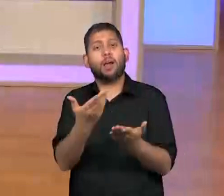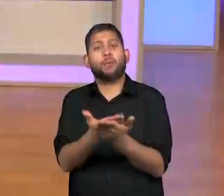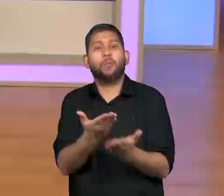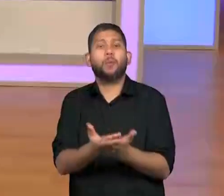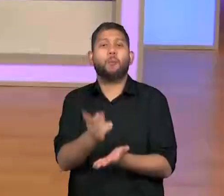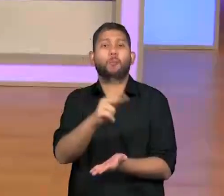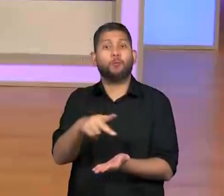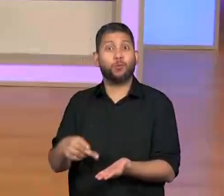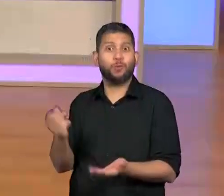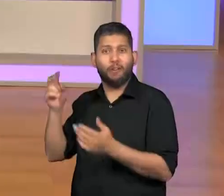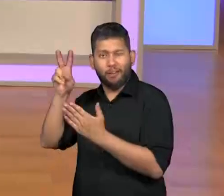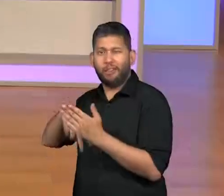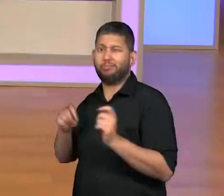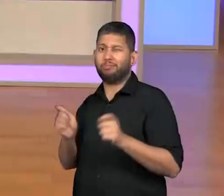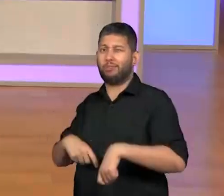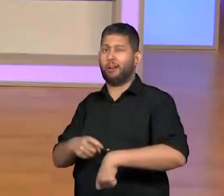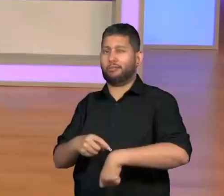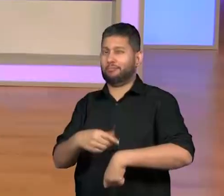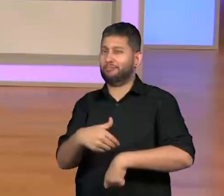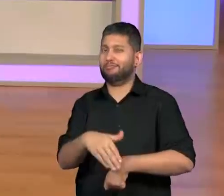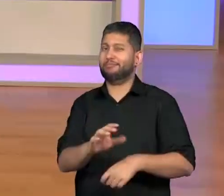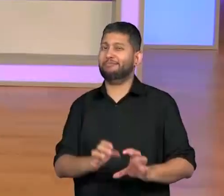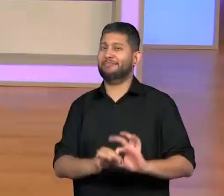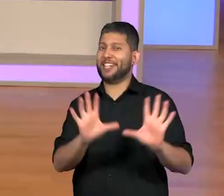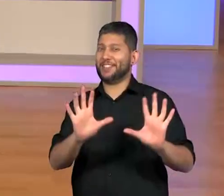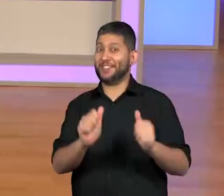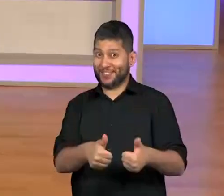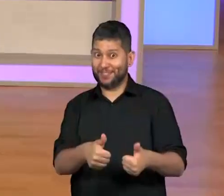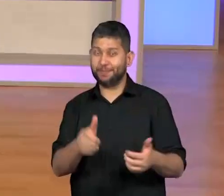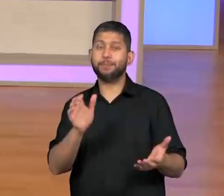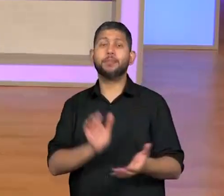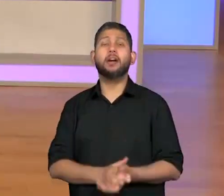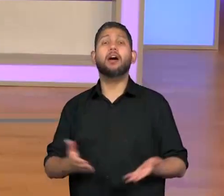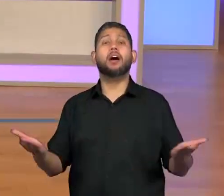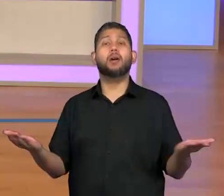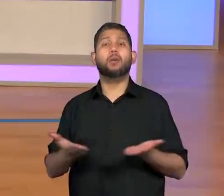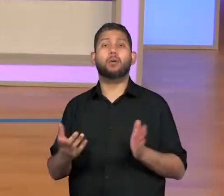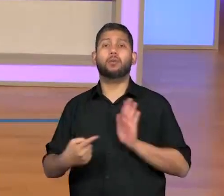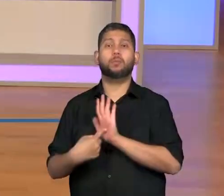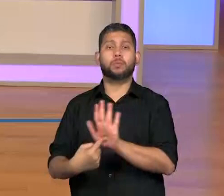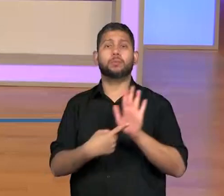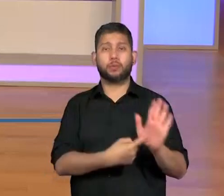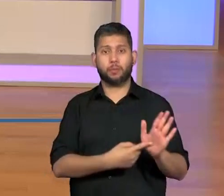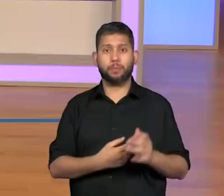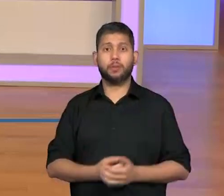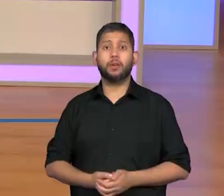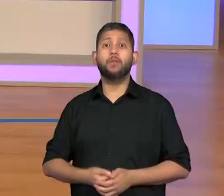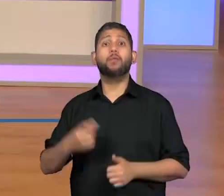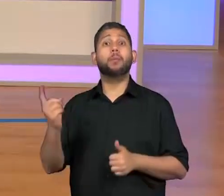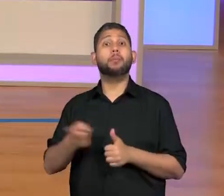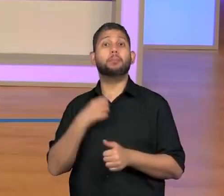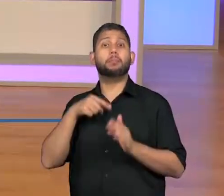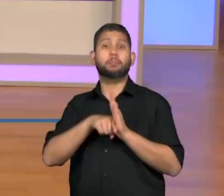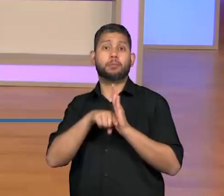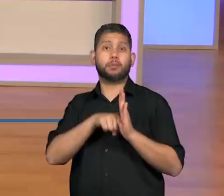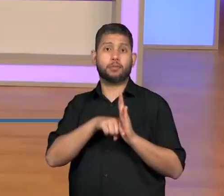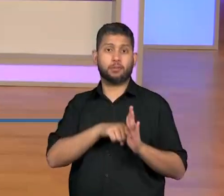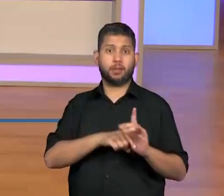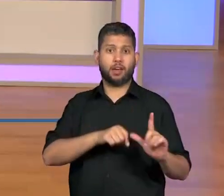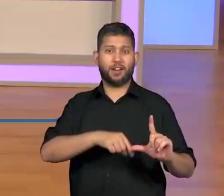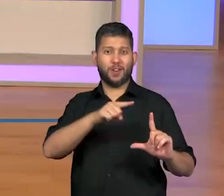vocês, mas o que nós vamos pensar agora? Vou fazer uma divisão. Eu vou procurar no infográfico